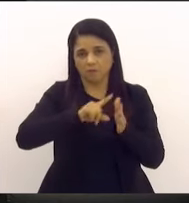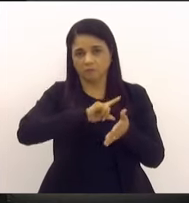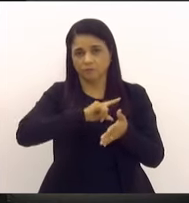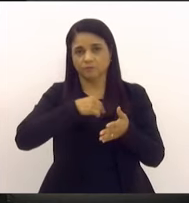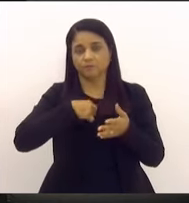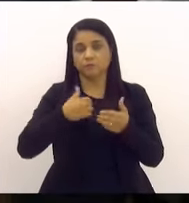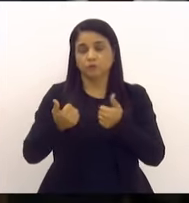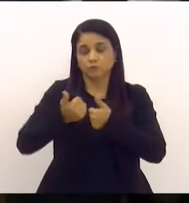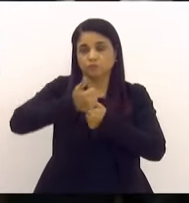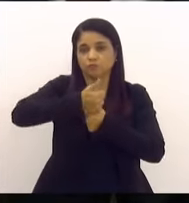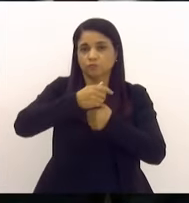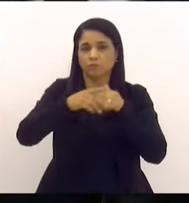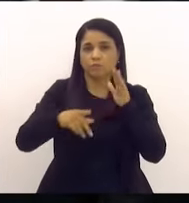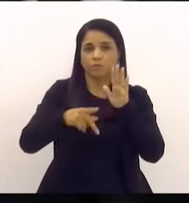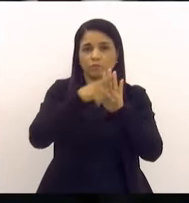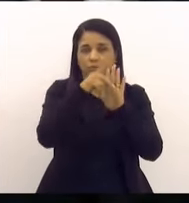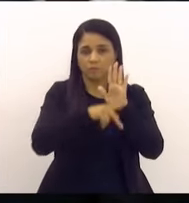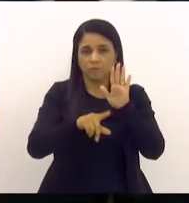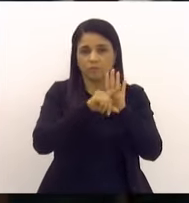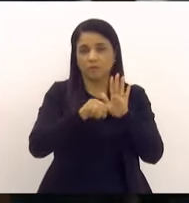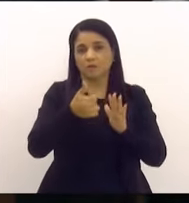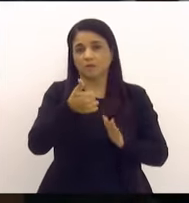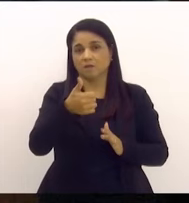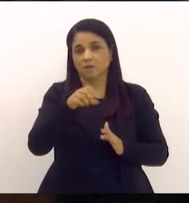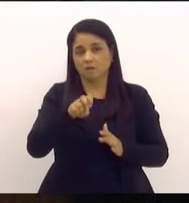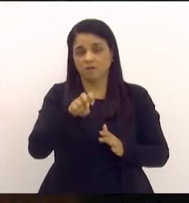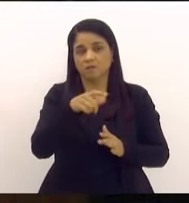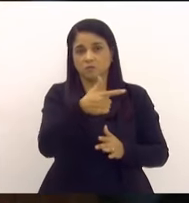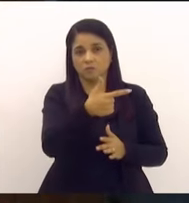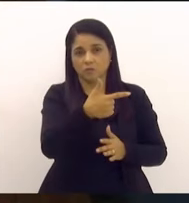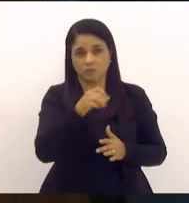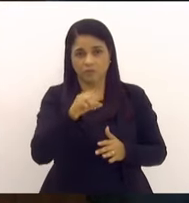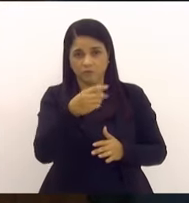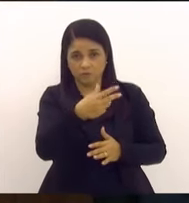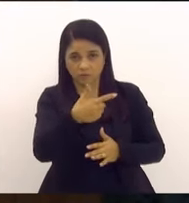Substitutivo ao projeto de lei complementar número 15 de 2023.